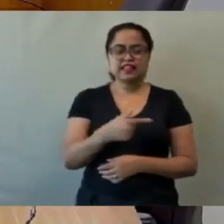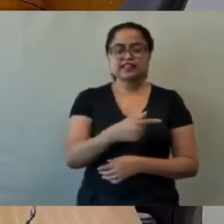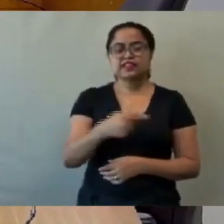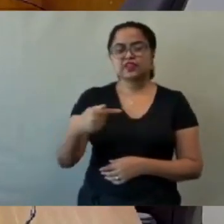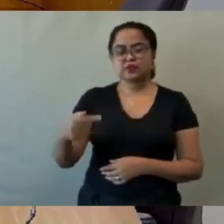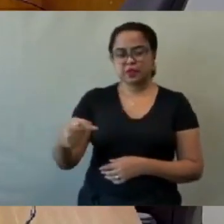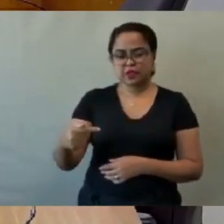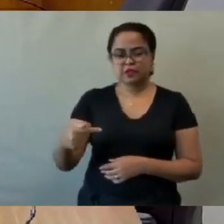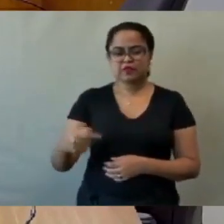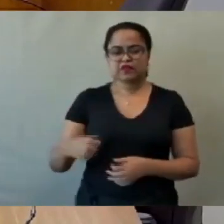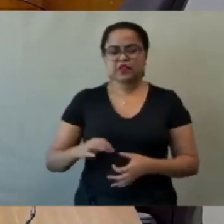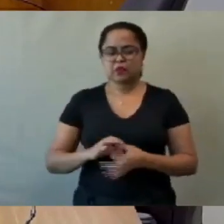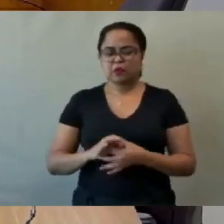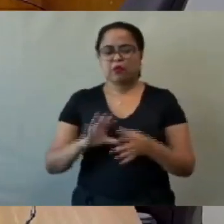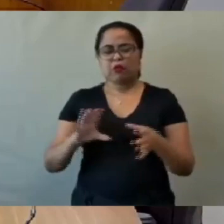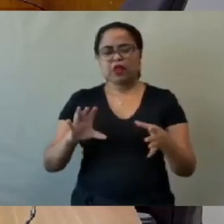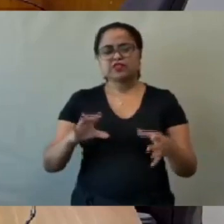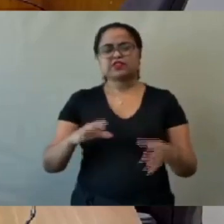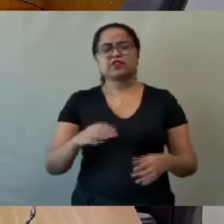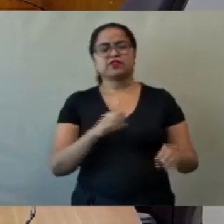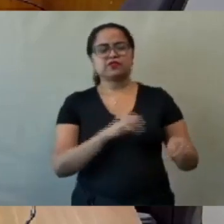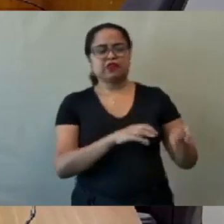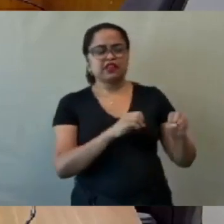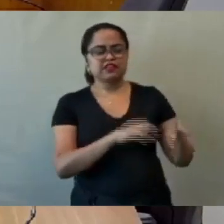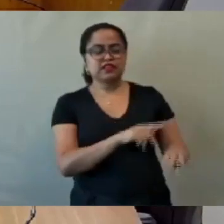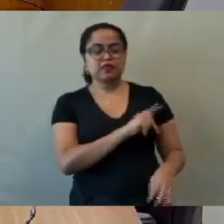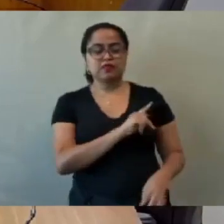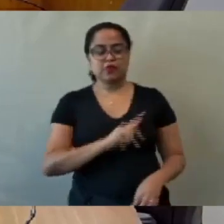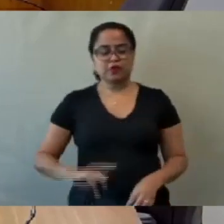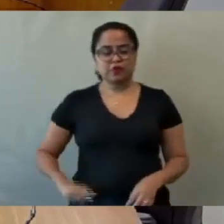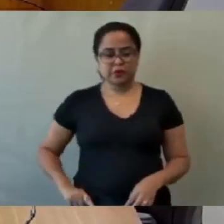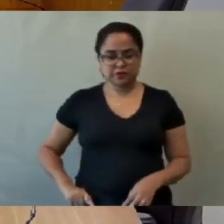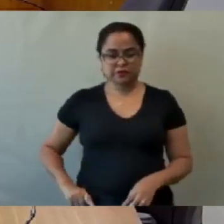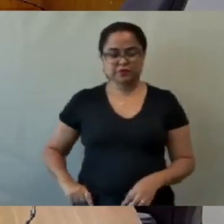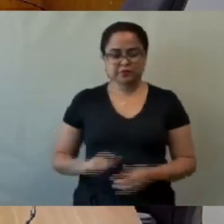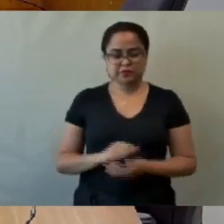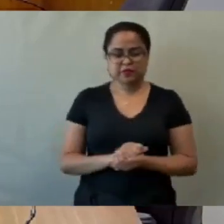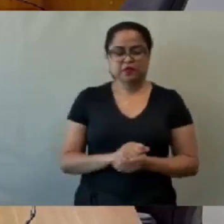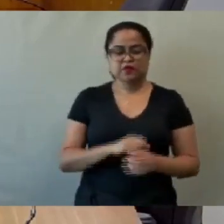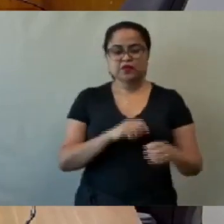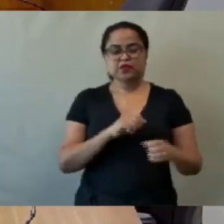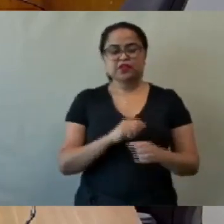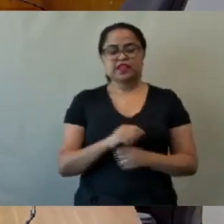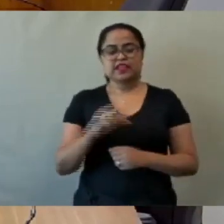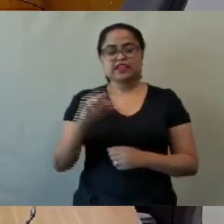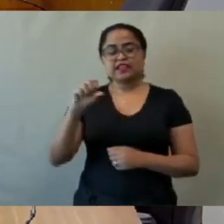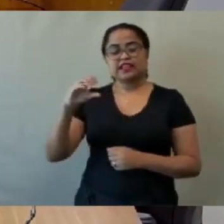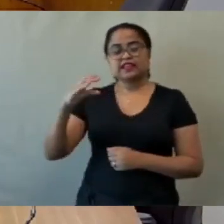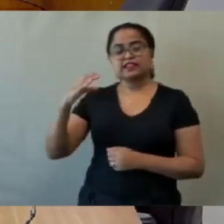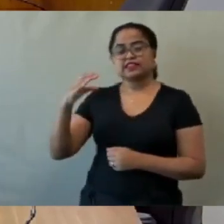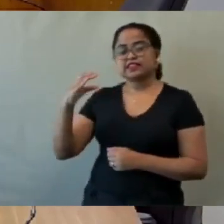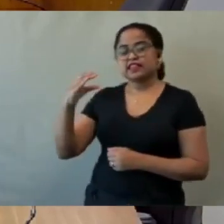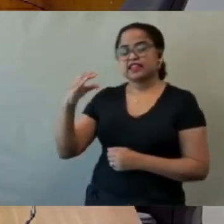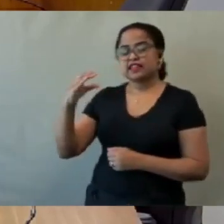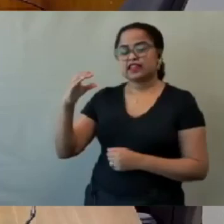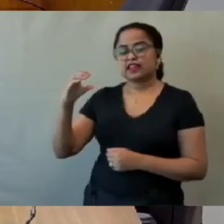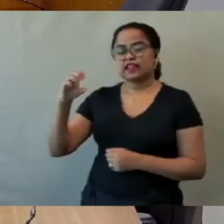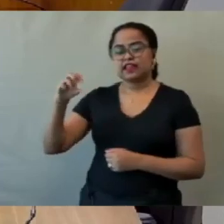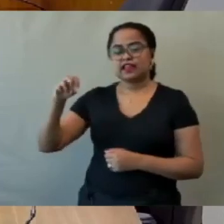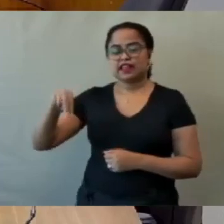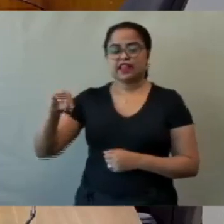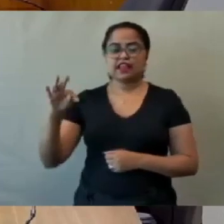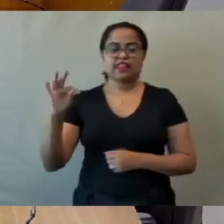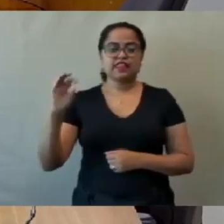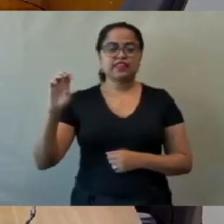Educação Pública, organizada pela Confederação Nacional dos Trabalhadores em Educação, a CNTE. Então, que felicidade